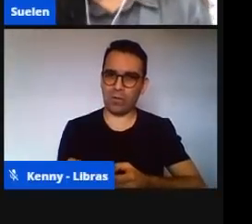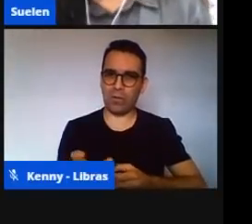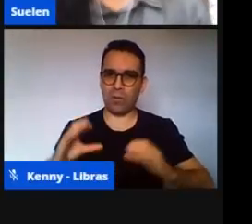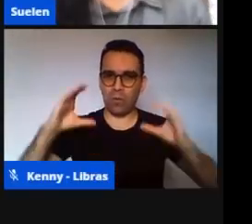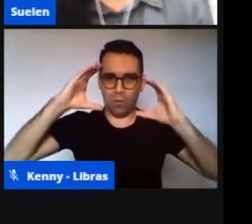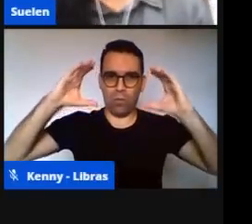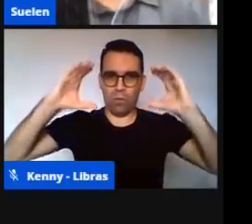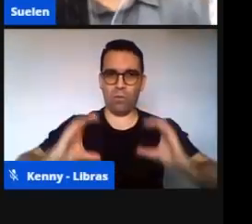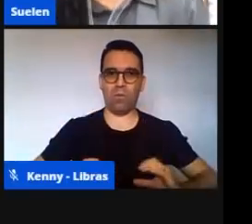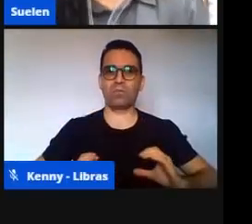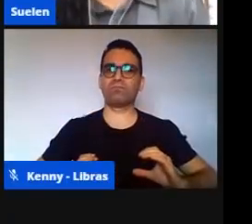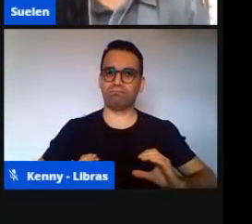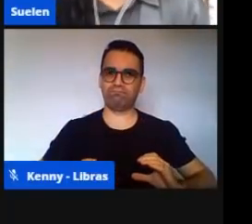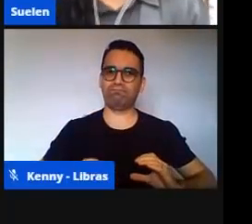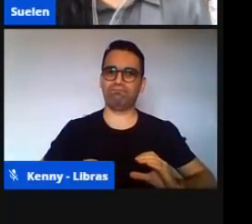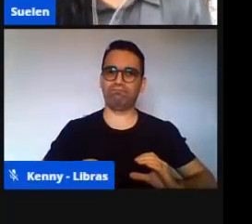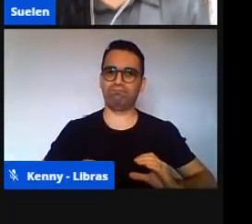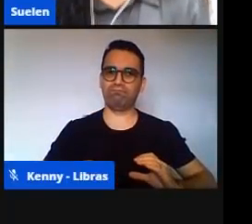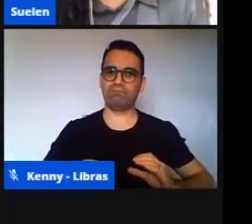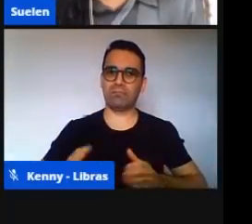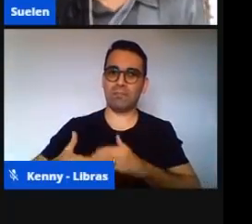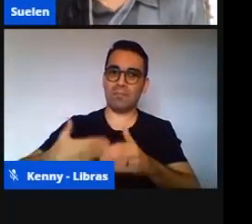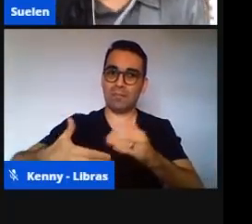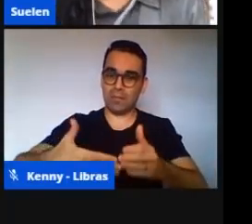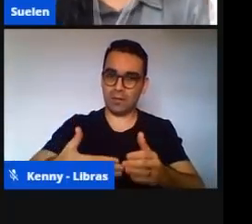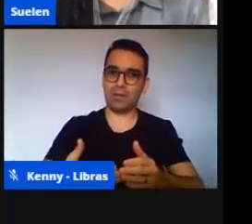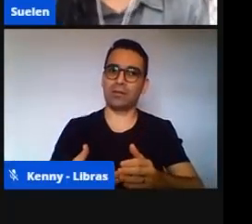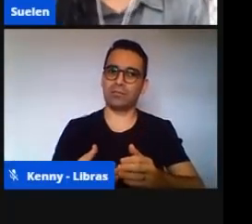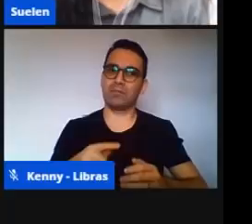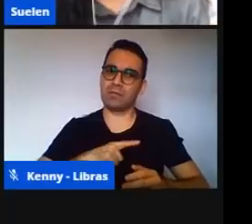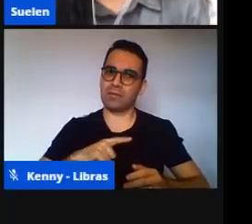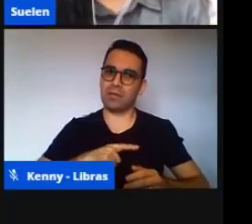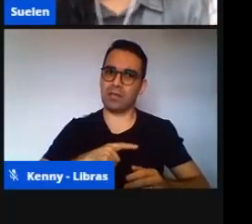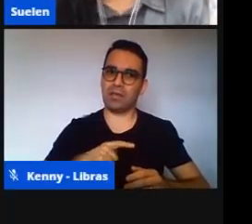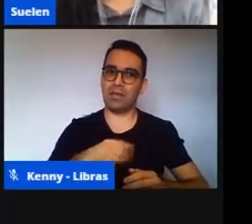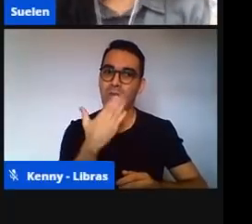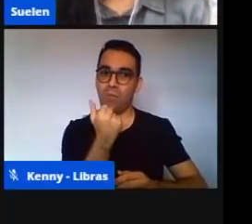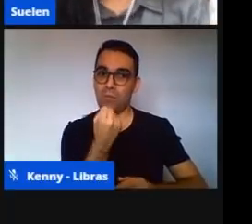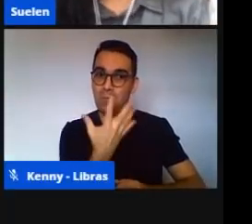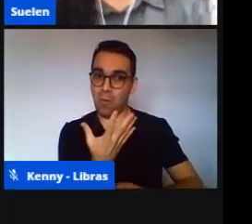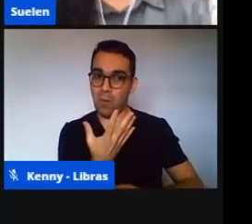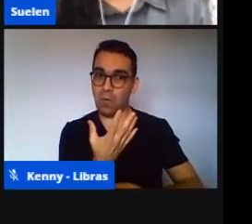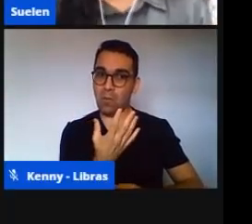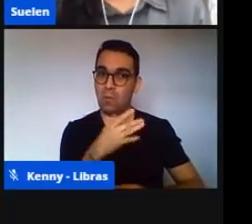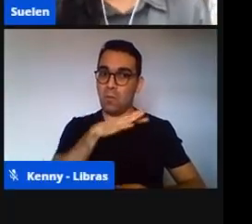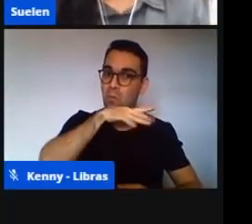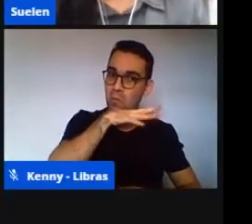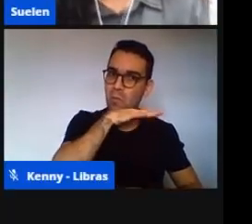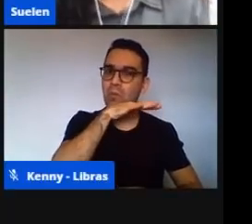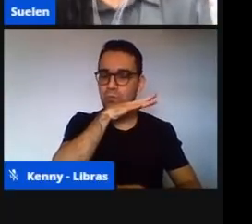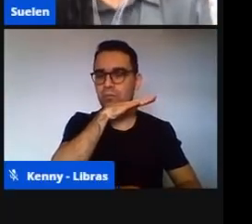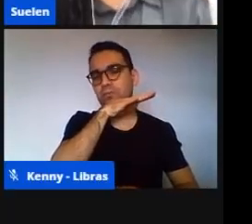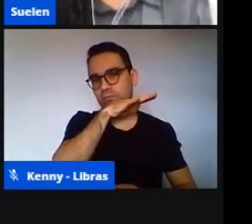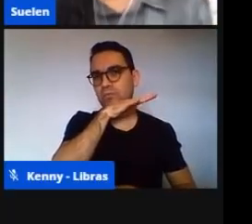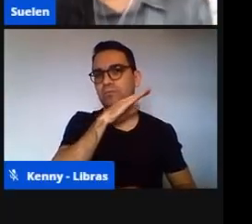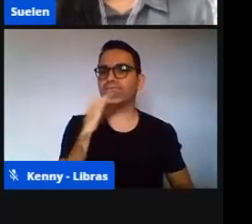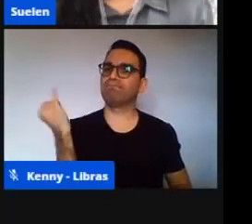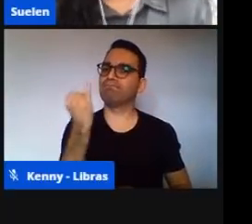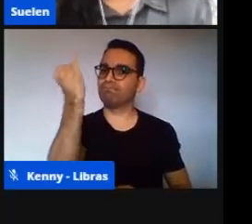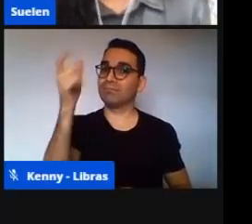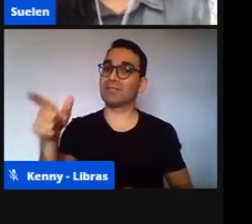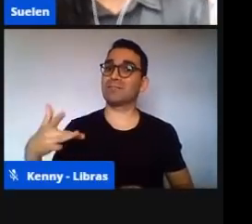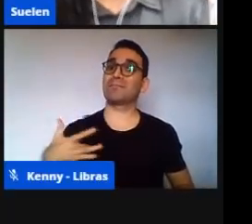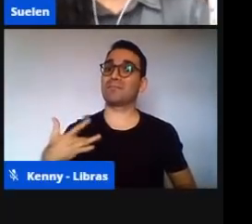vai sim ter uma consequência na qualidade da alimentação que a gente vai servir para os nossos alunos e vai interferir na